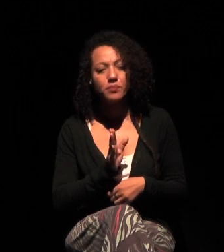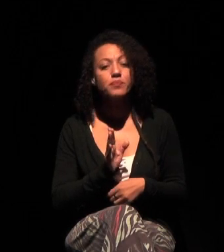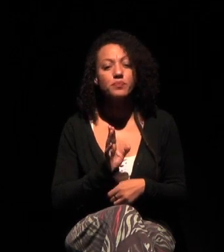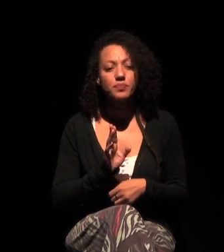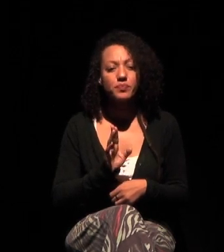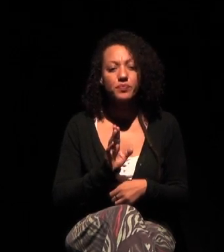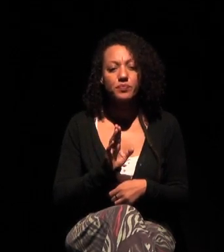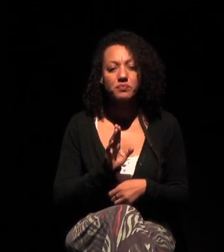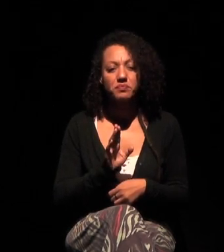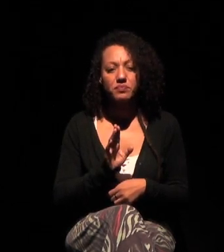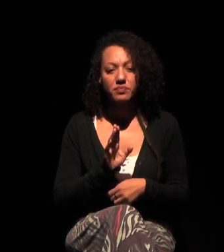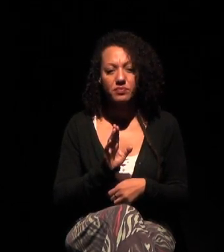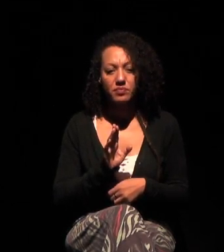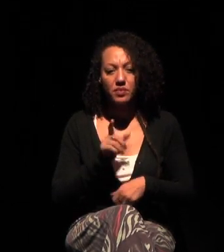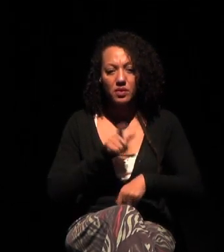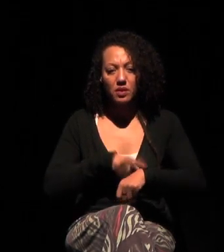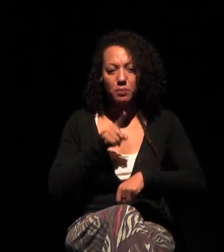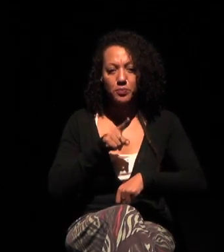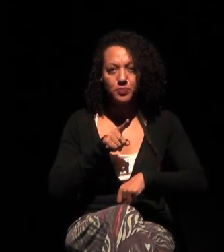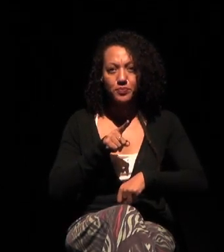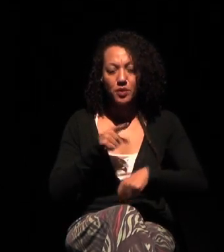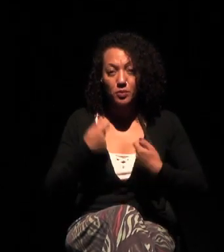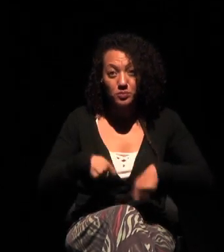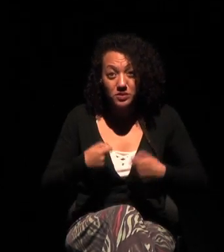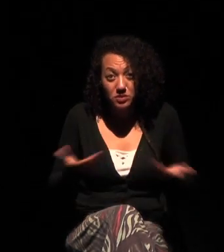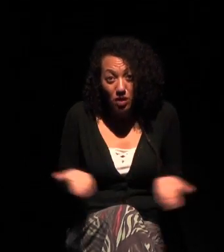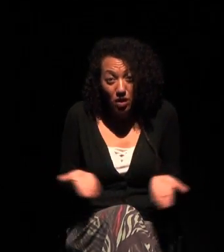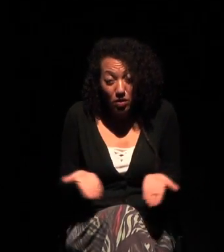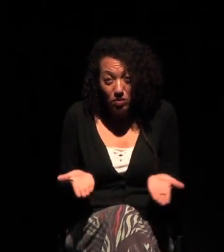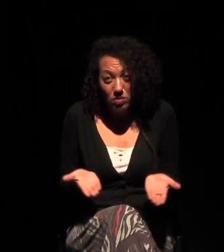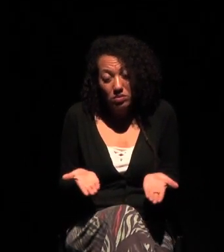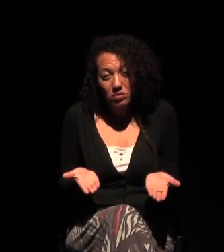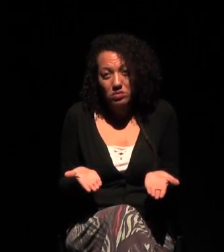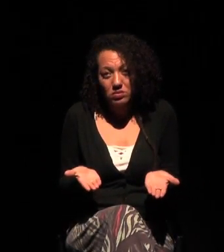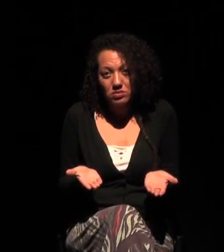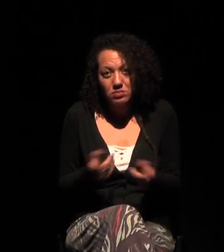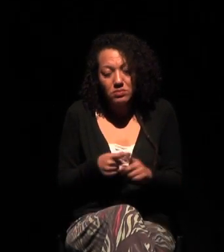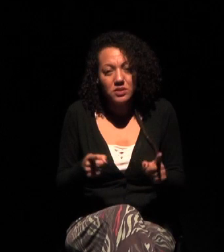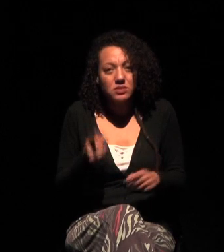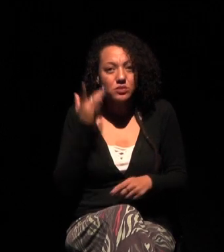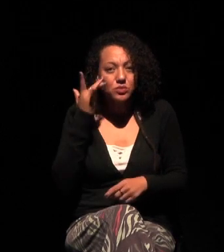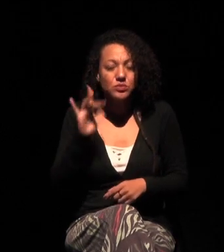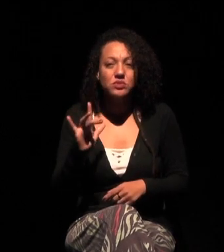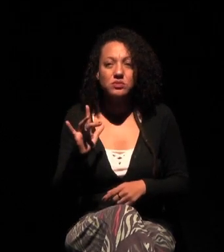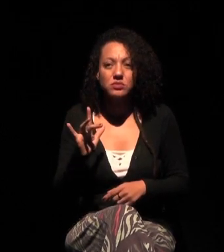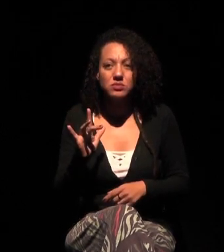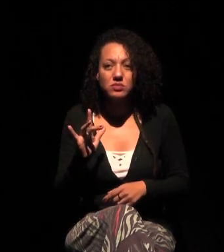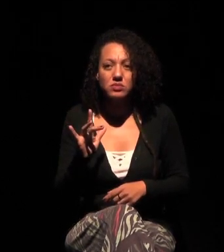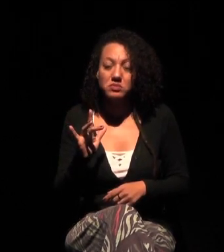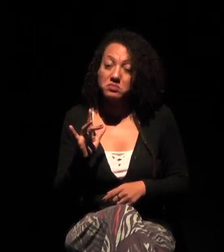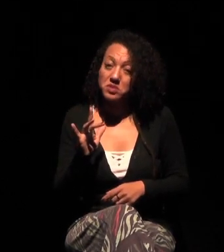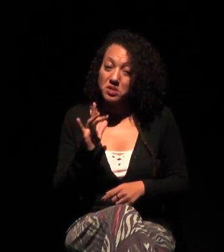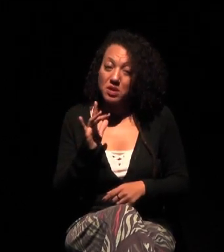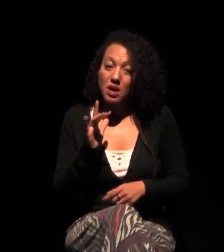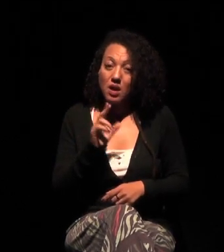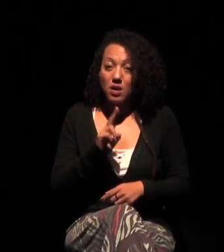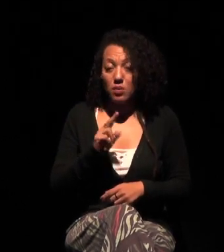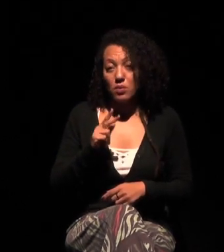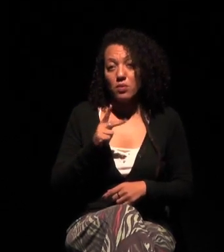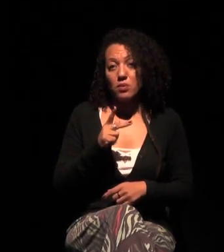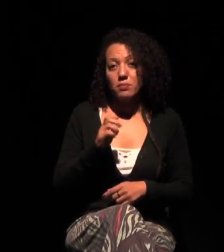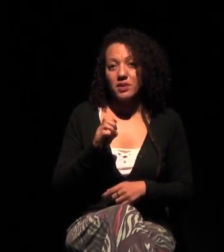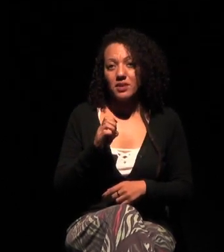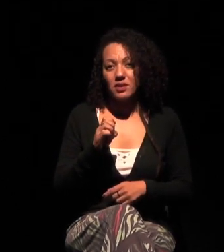de trigonometria aqui agora mas eu não sei mas é o pec vai buscar em alguma